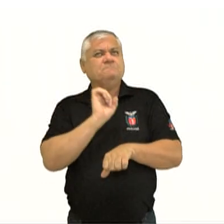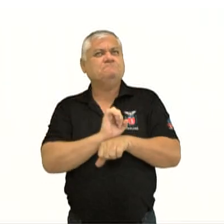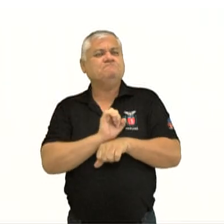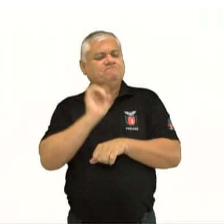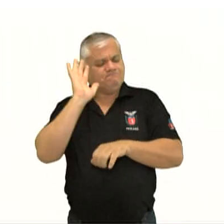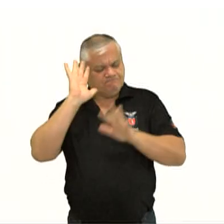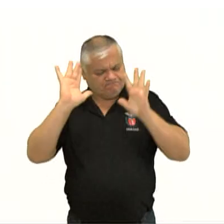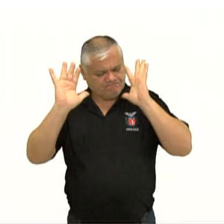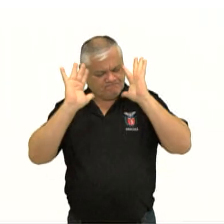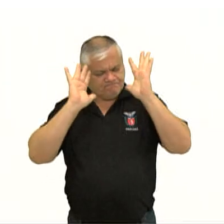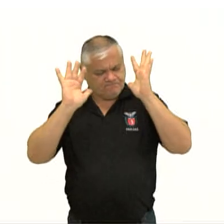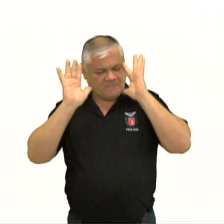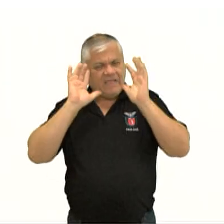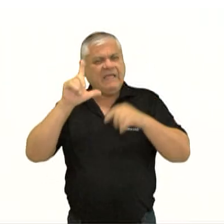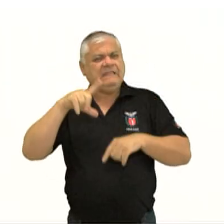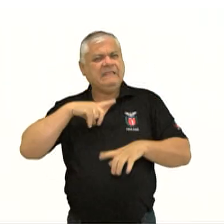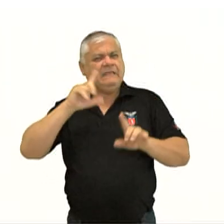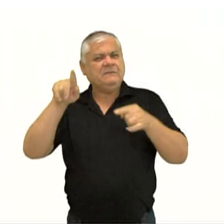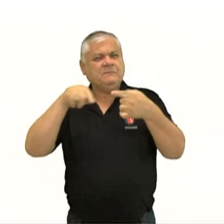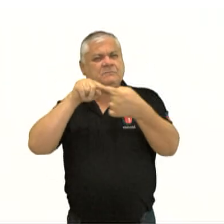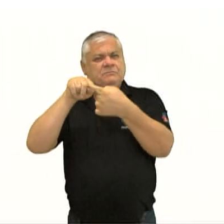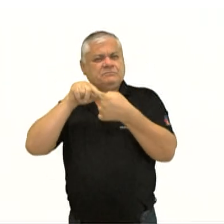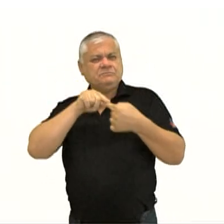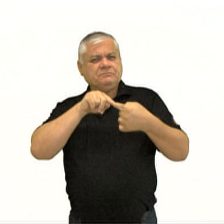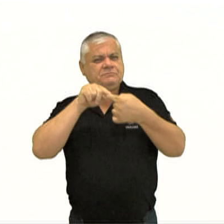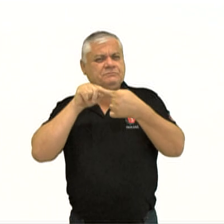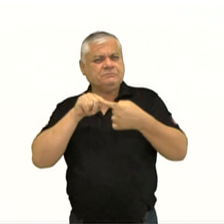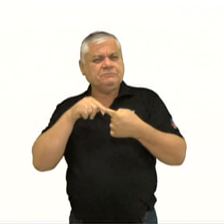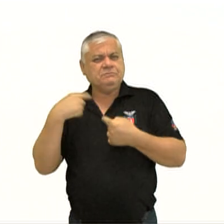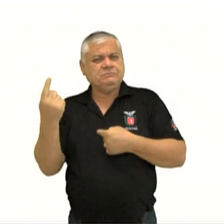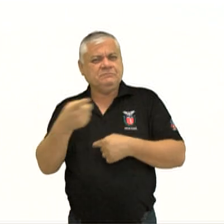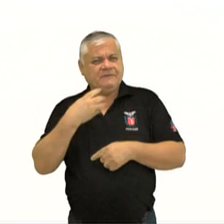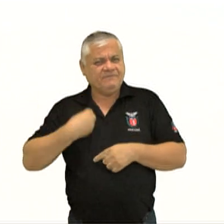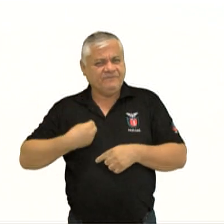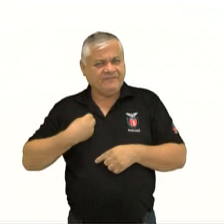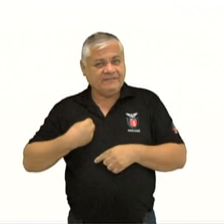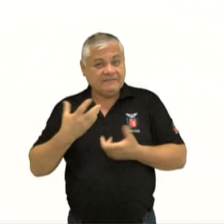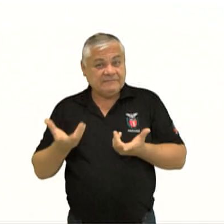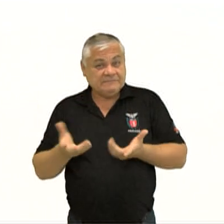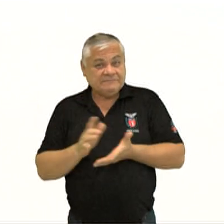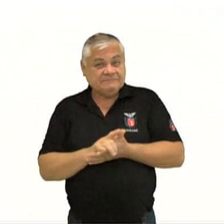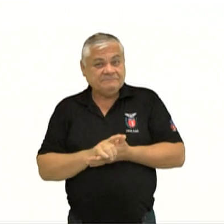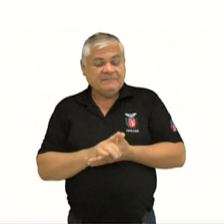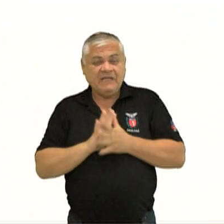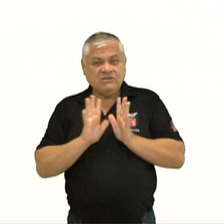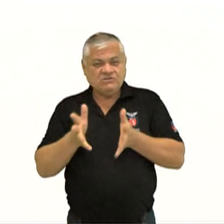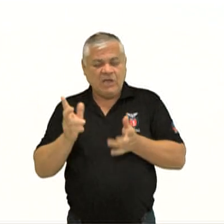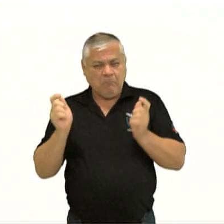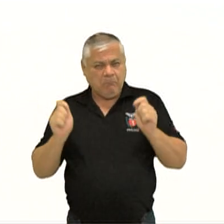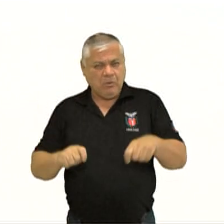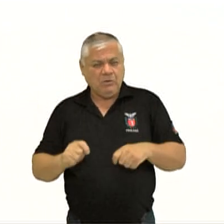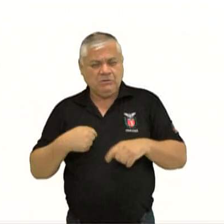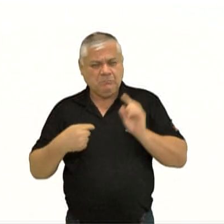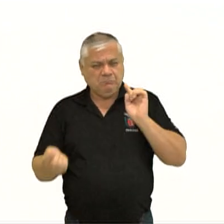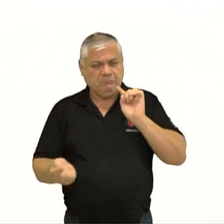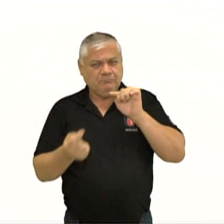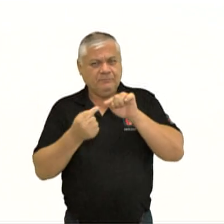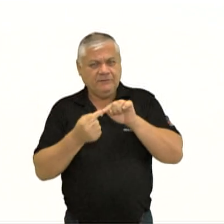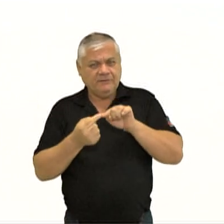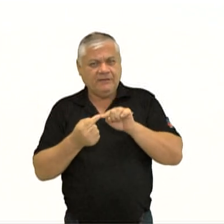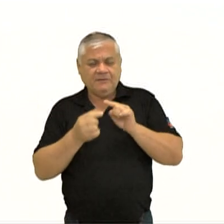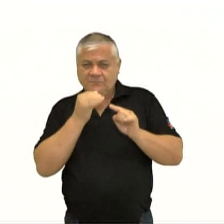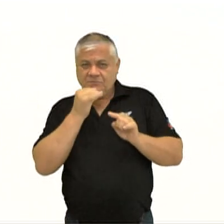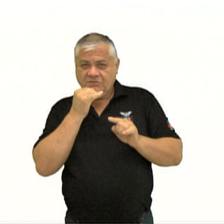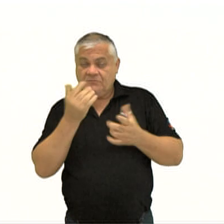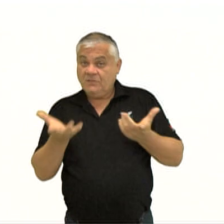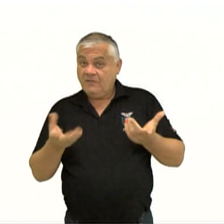pensar se tem alguma aplicação da função cosseno no nosso cotidiano? Será que a gente pode aplicar essa